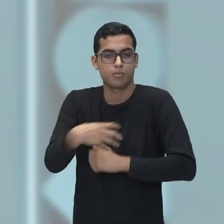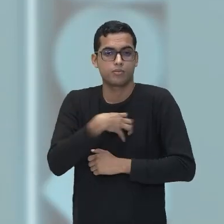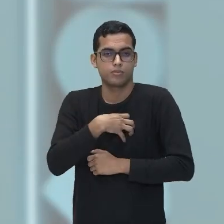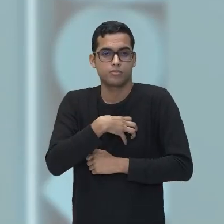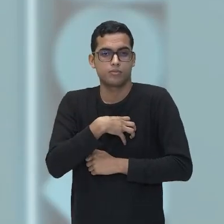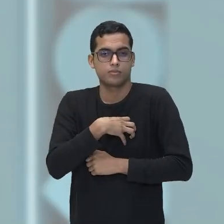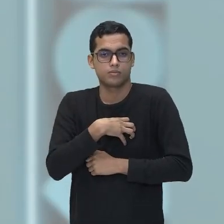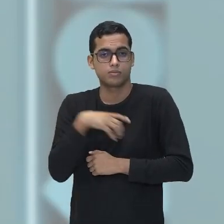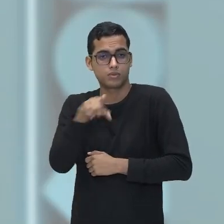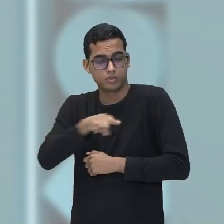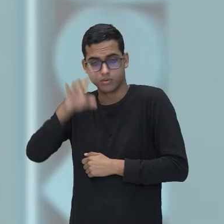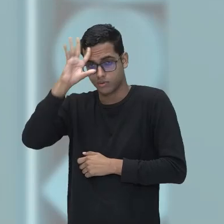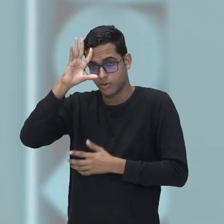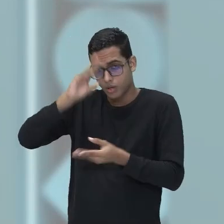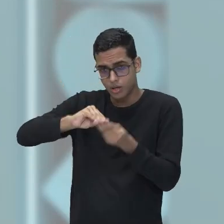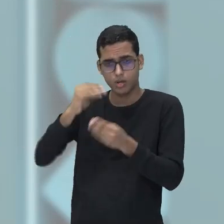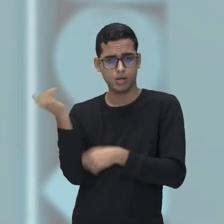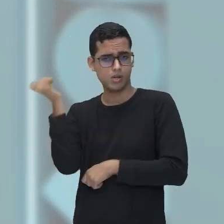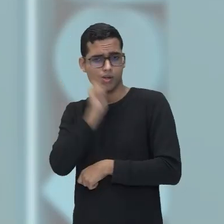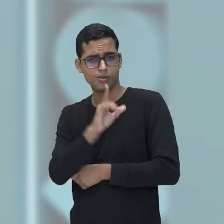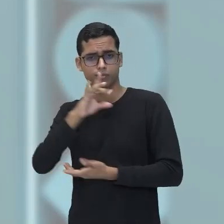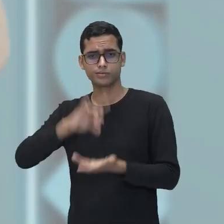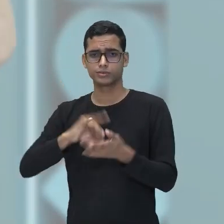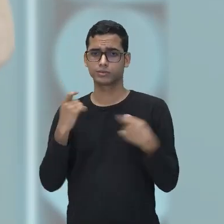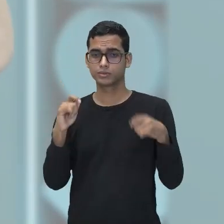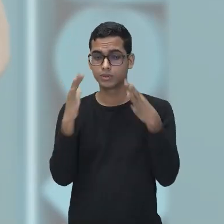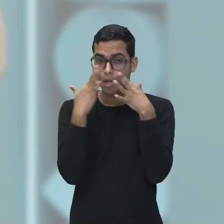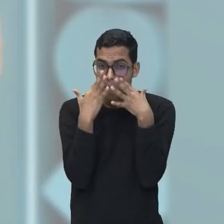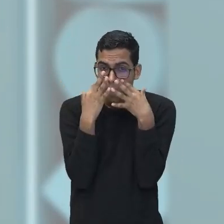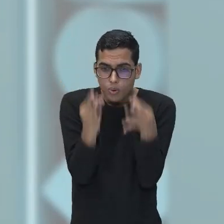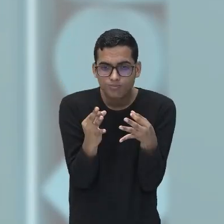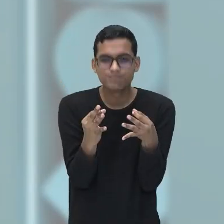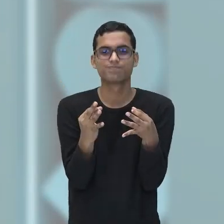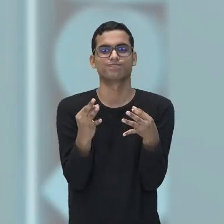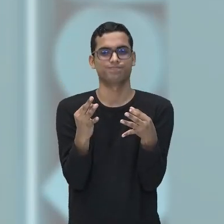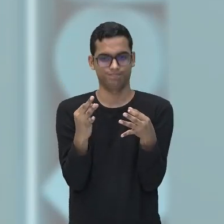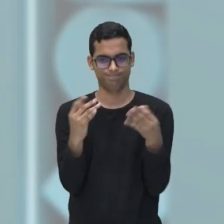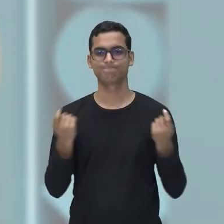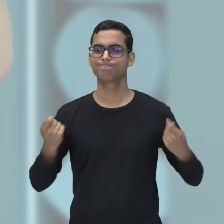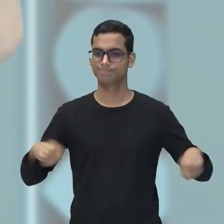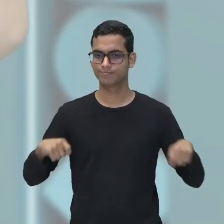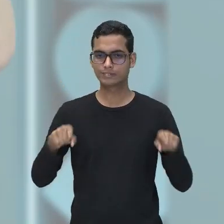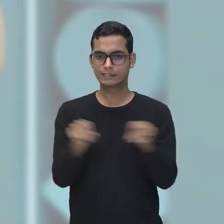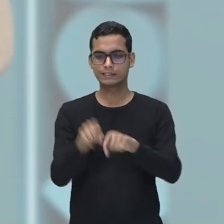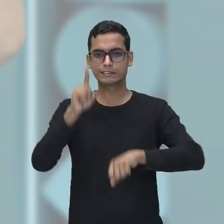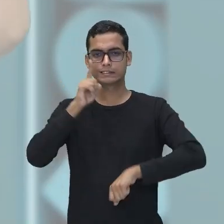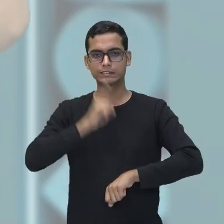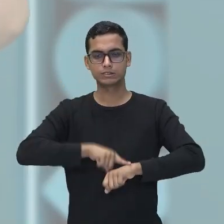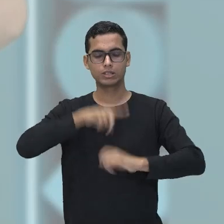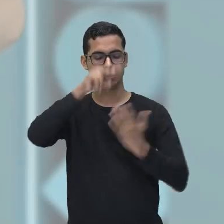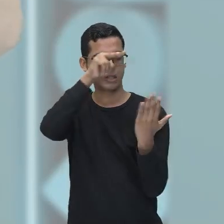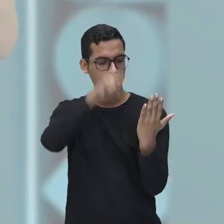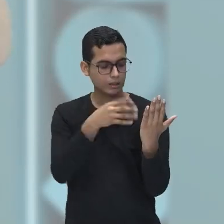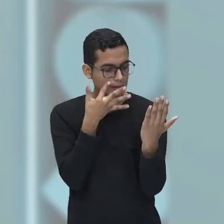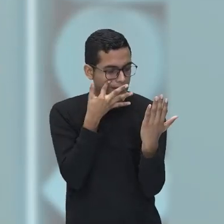E para que você compreenda na sua leitura, você precisa estar bastante atento, estar